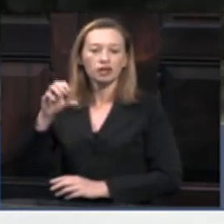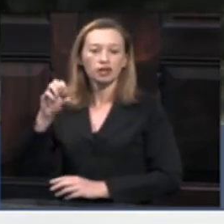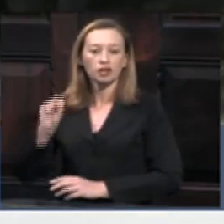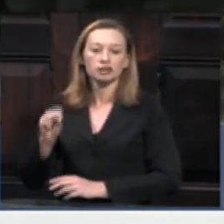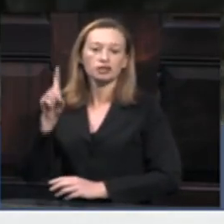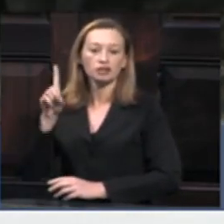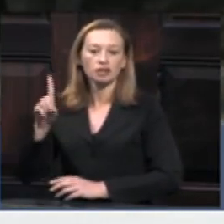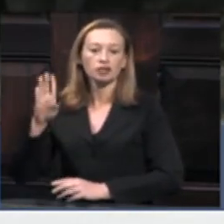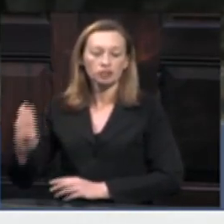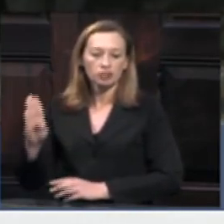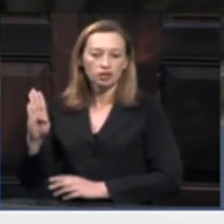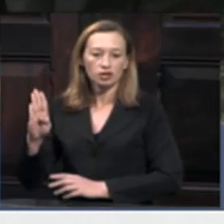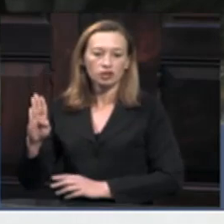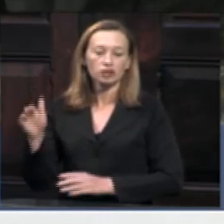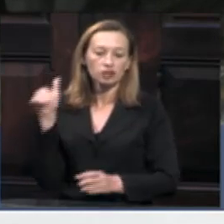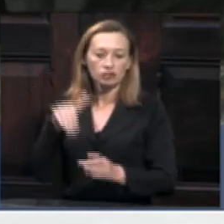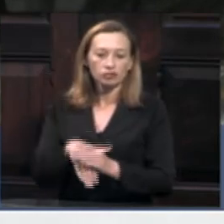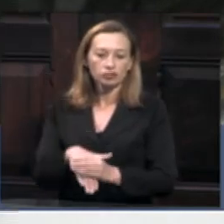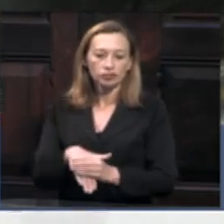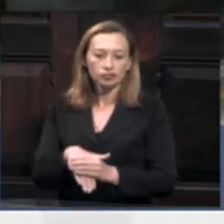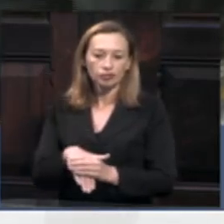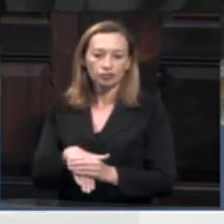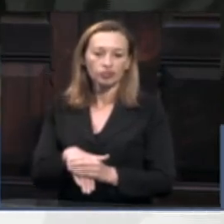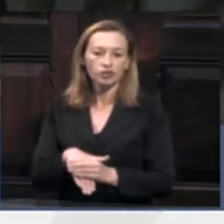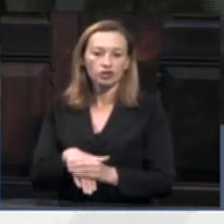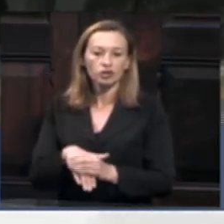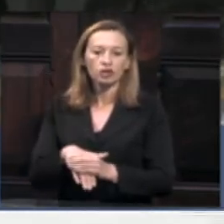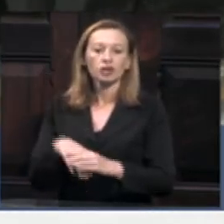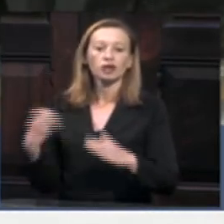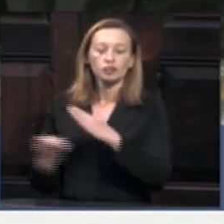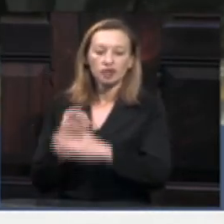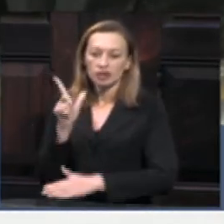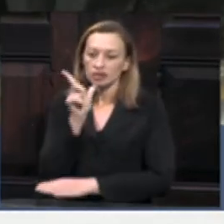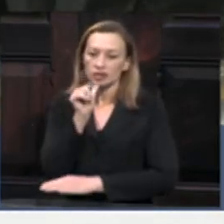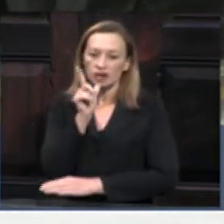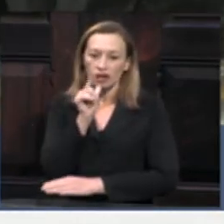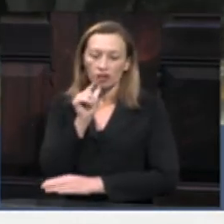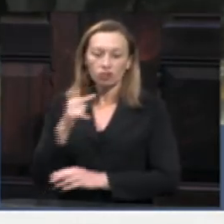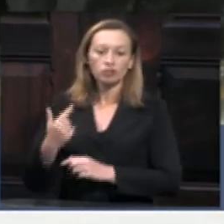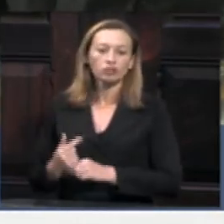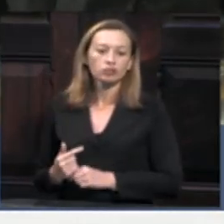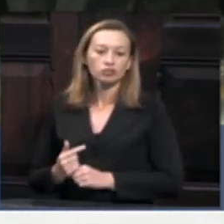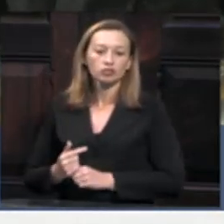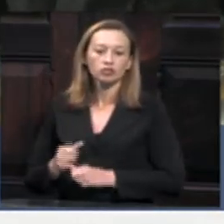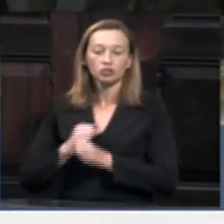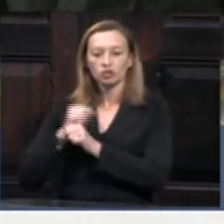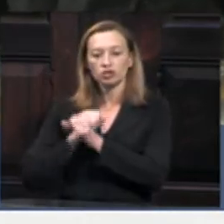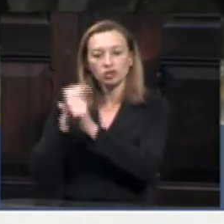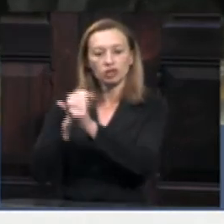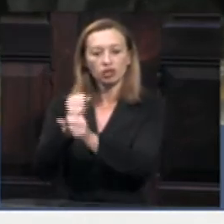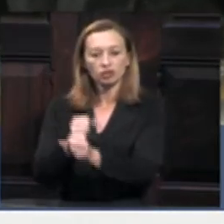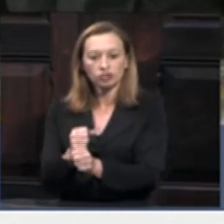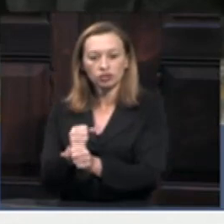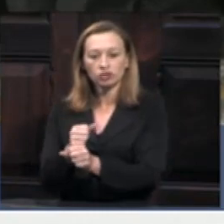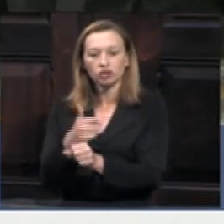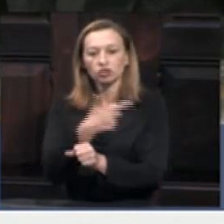com as suas votações sobre a SEDAI ao longo dos anos,